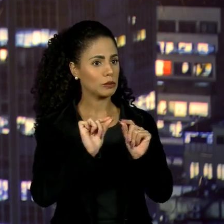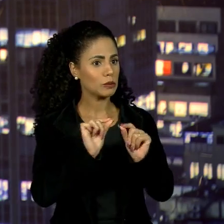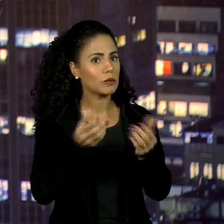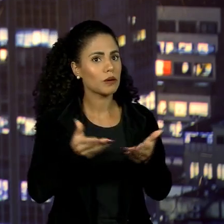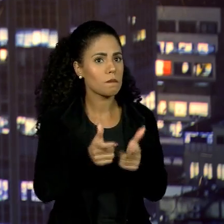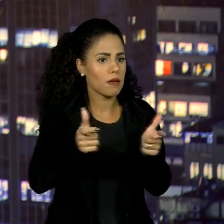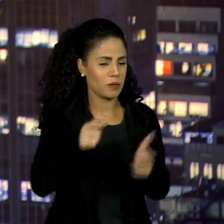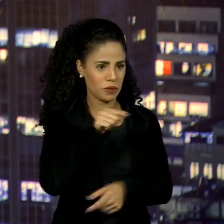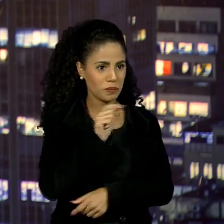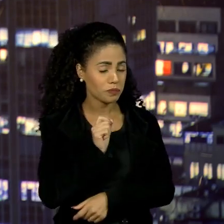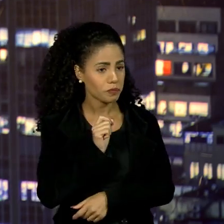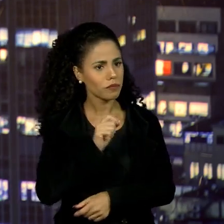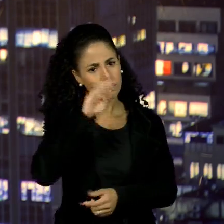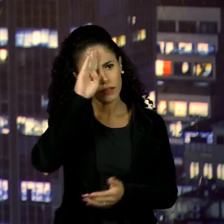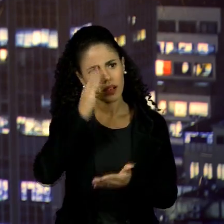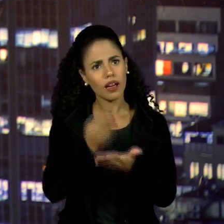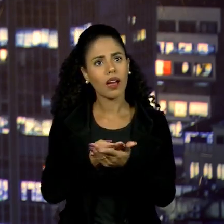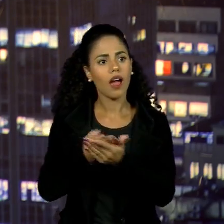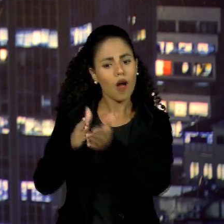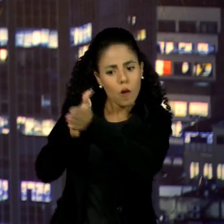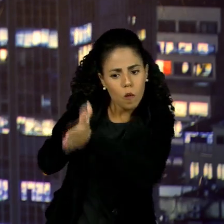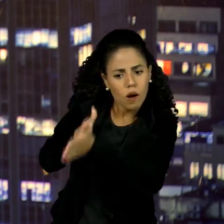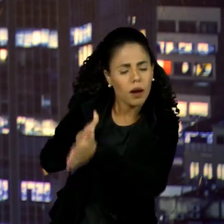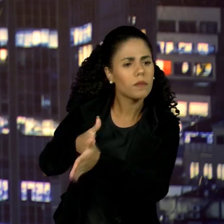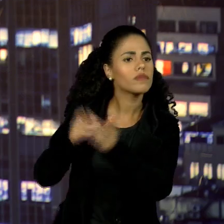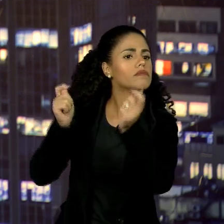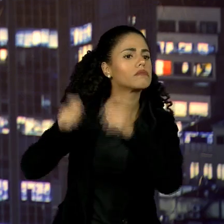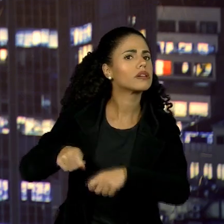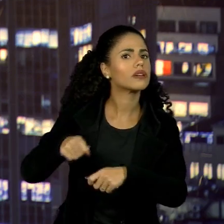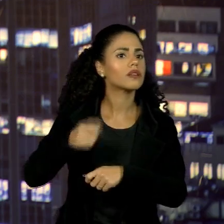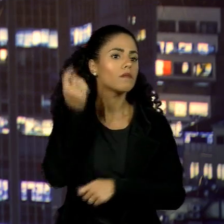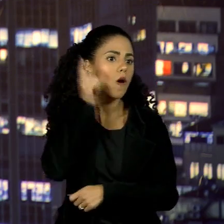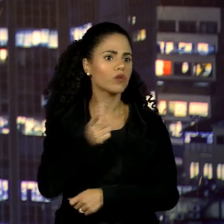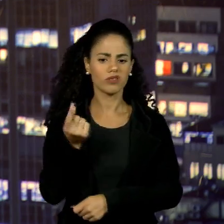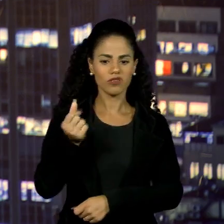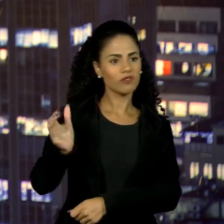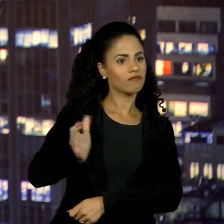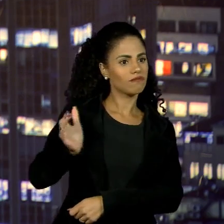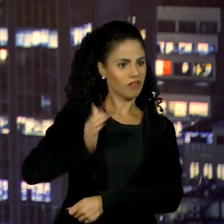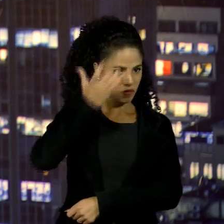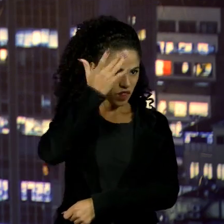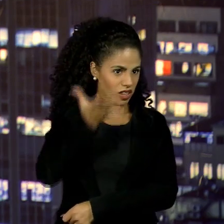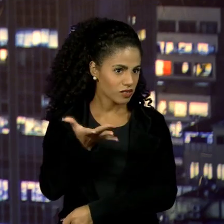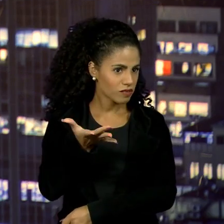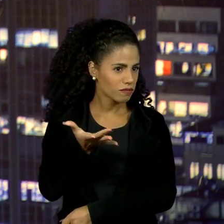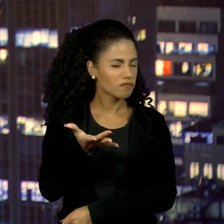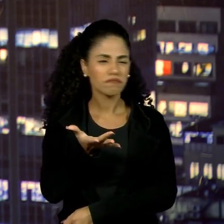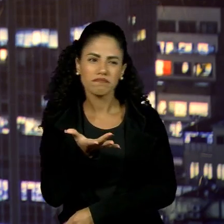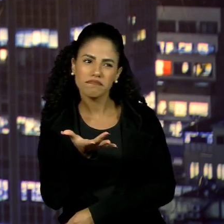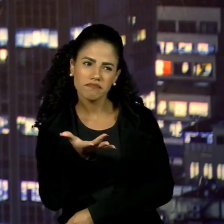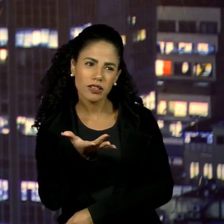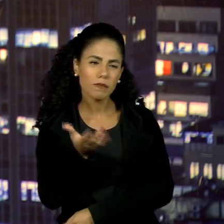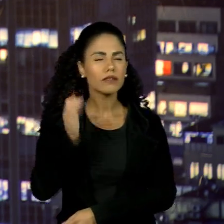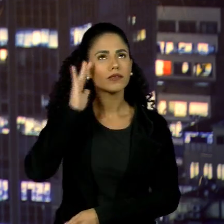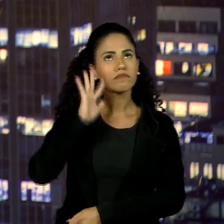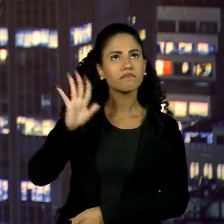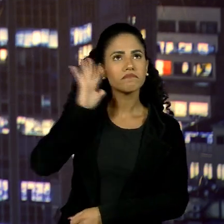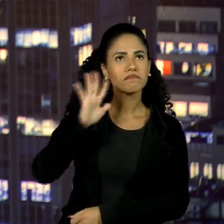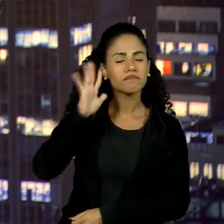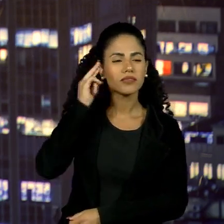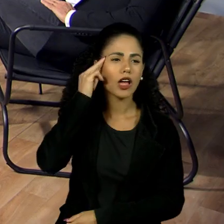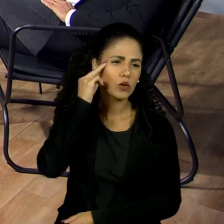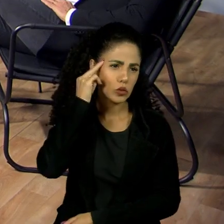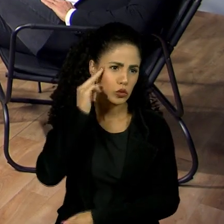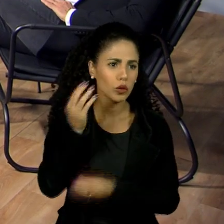que ele acredita que esse é um caminho para ganhar dinheiro fácil. Doutor, essa ilusão pode levar